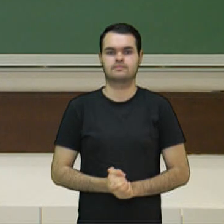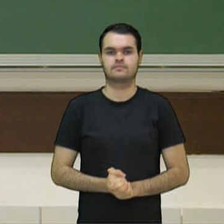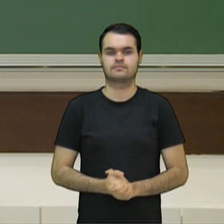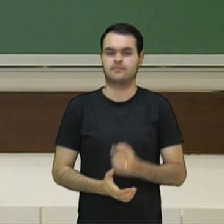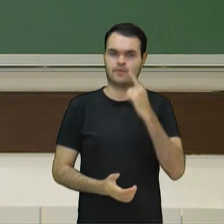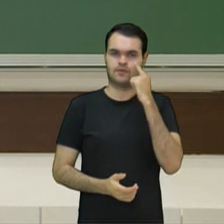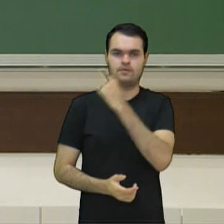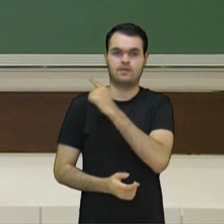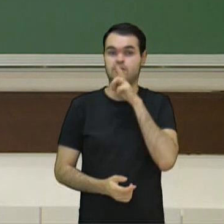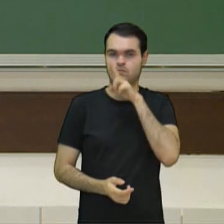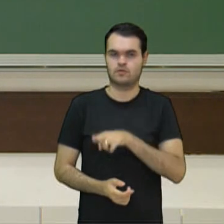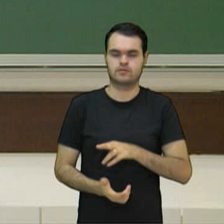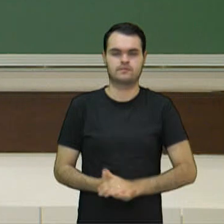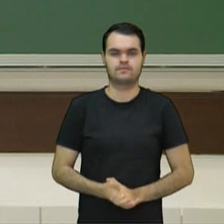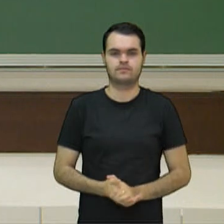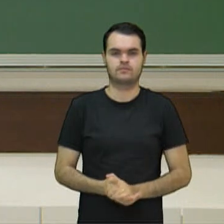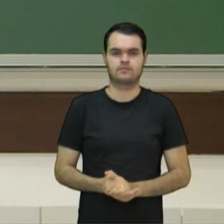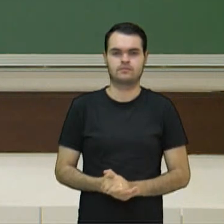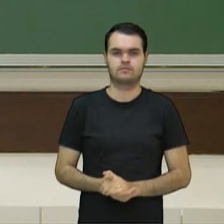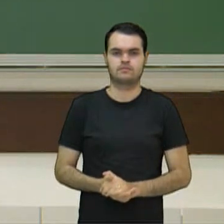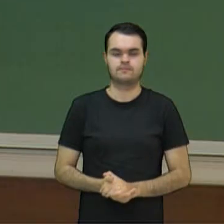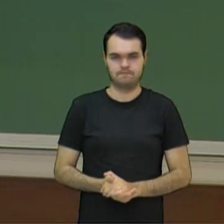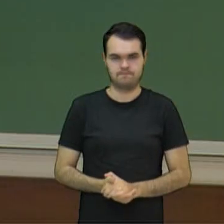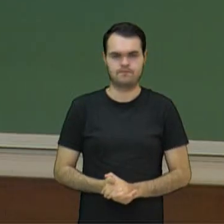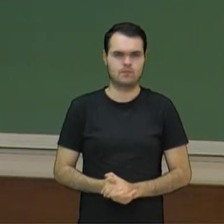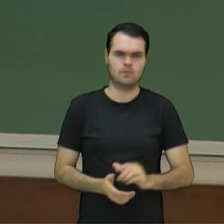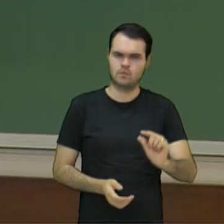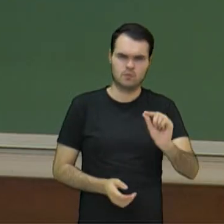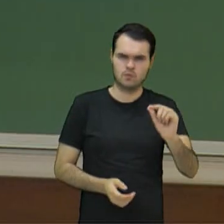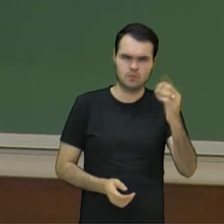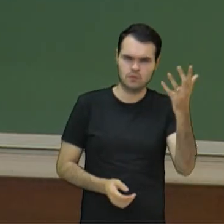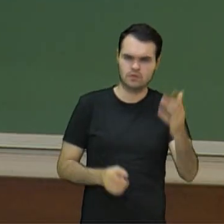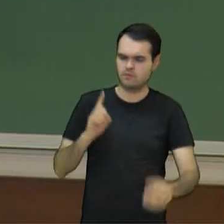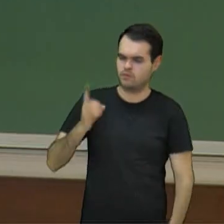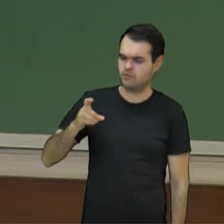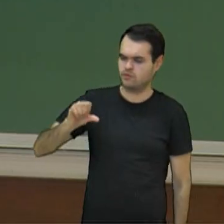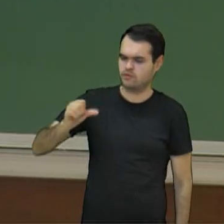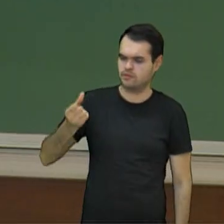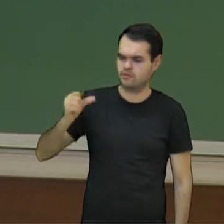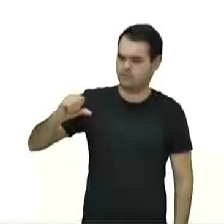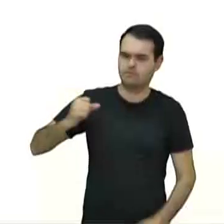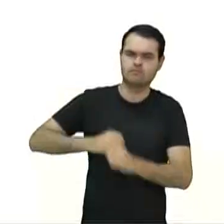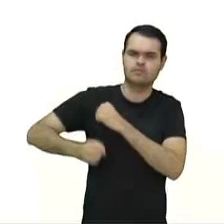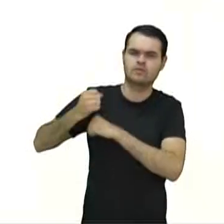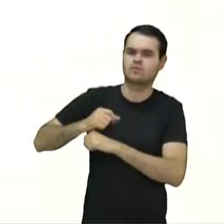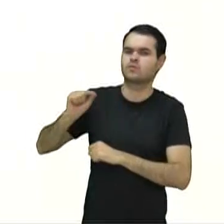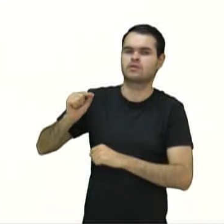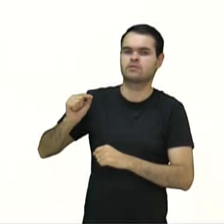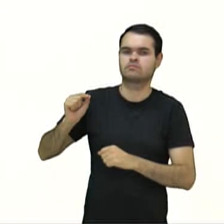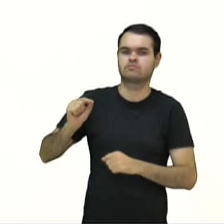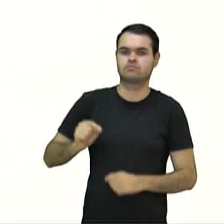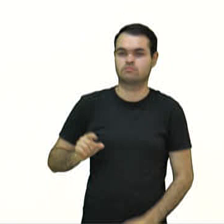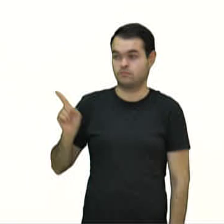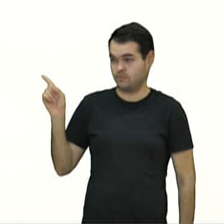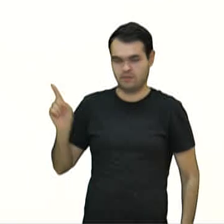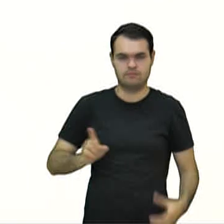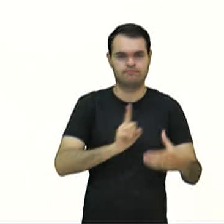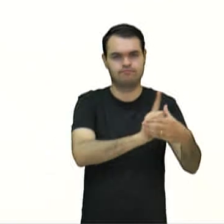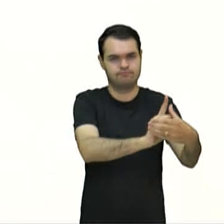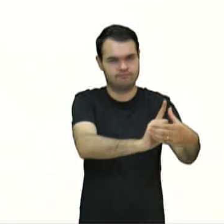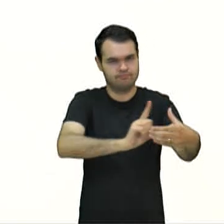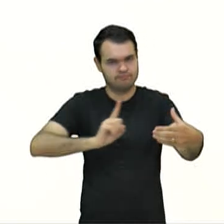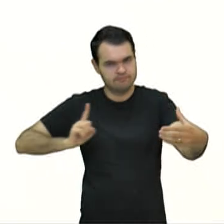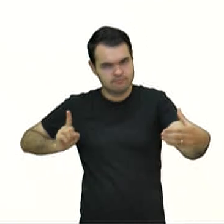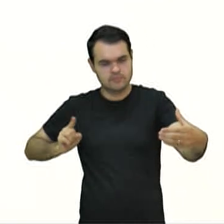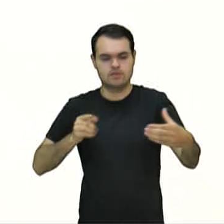Olhem lá, pessoal. Retomando o nosso questionário, o que aconteceu em 69? John Lennon left the Beatles. Então,